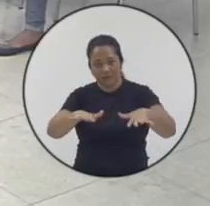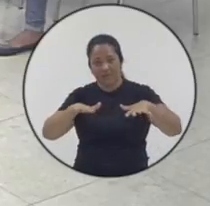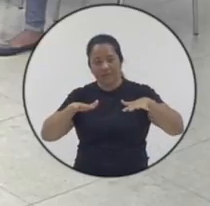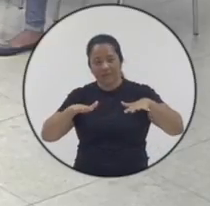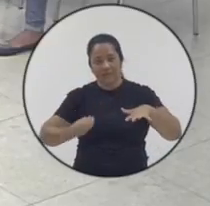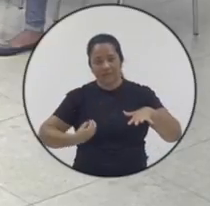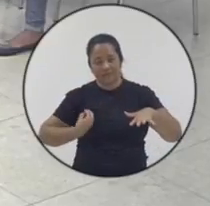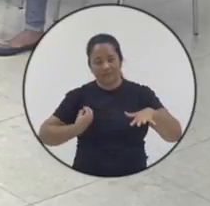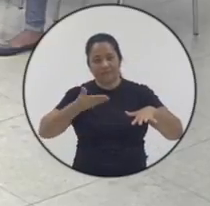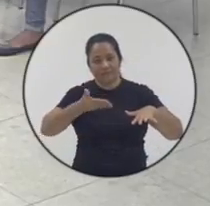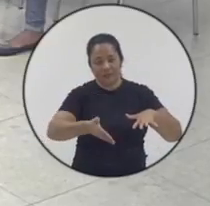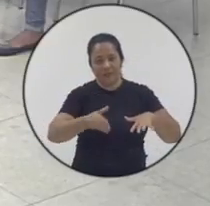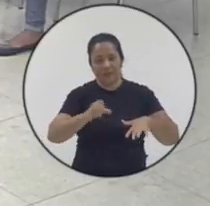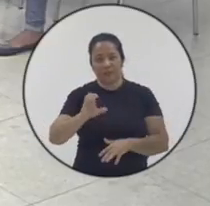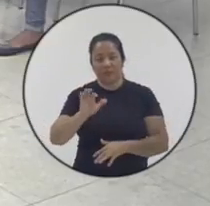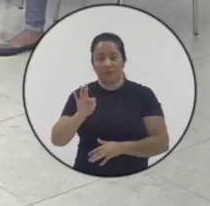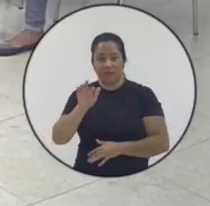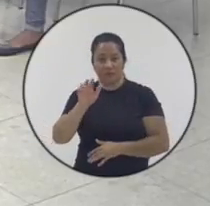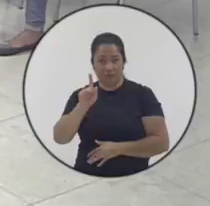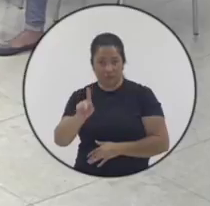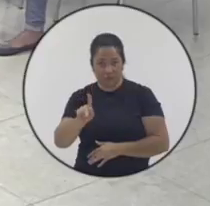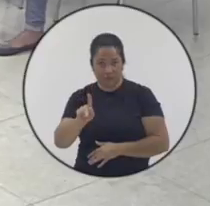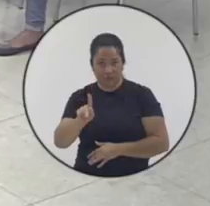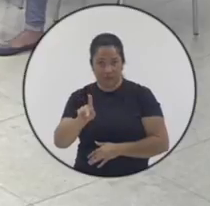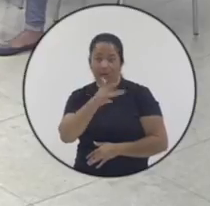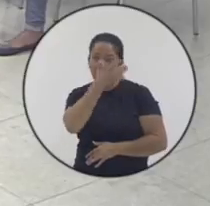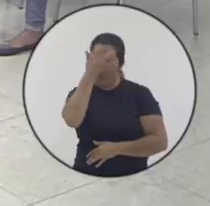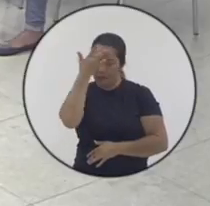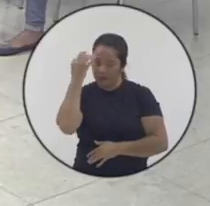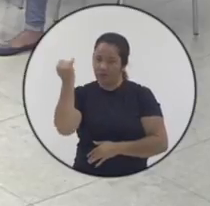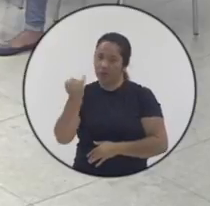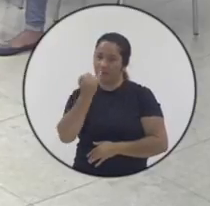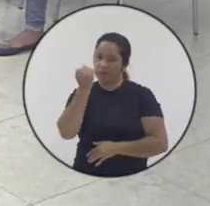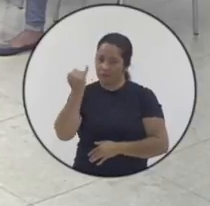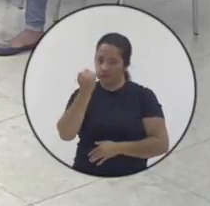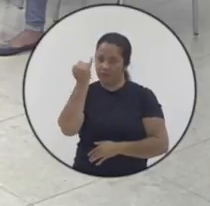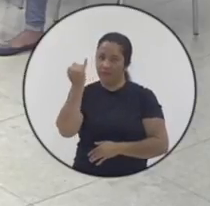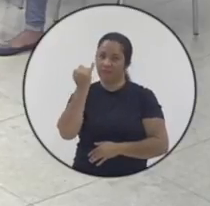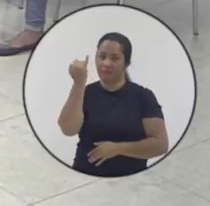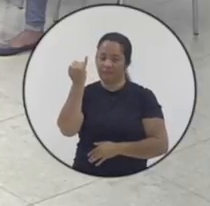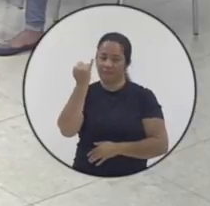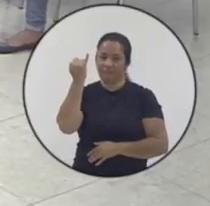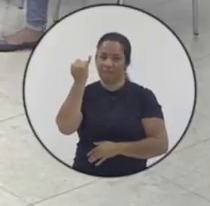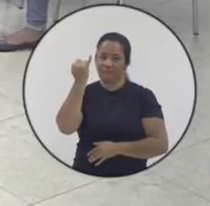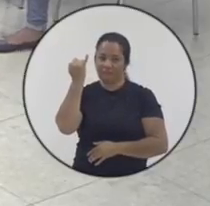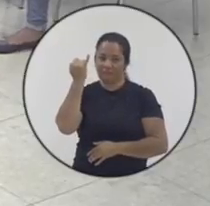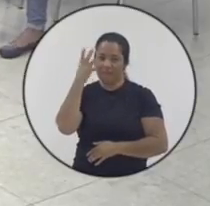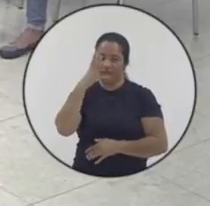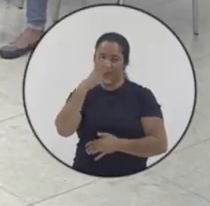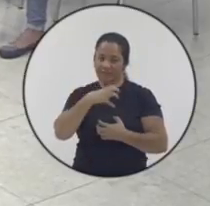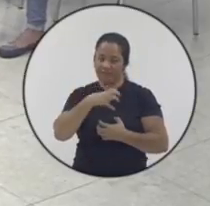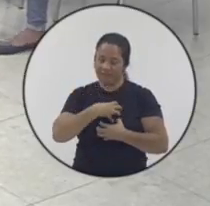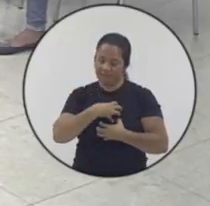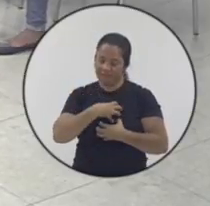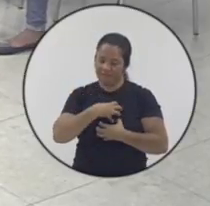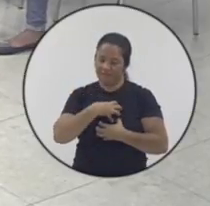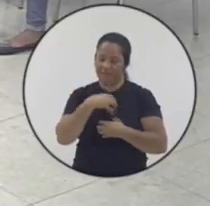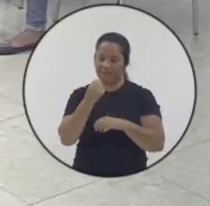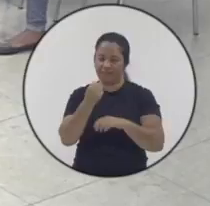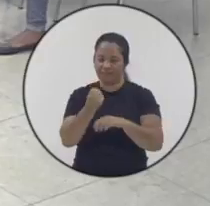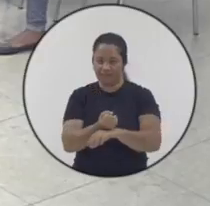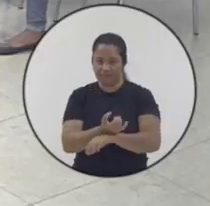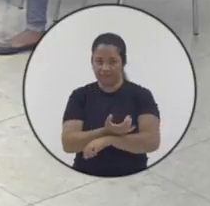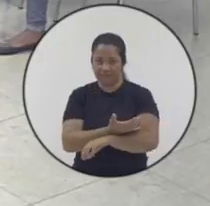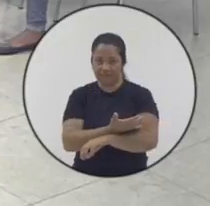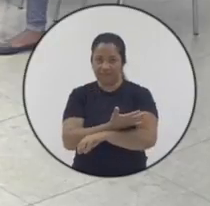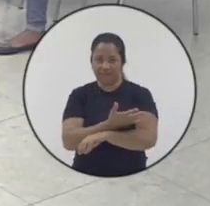no Conselho Federal de Psicologia, pessoas extremamente importantes do ponto de vista afetivo e efetivo. Estou